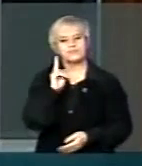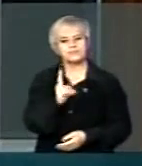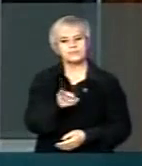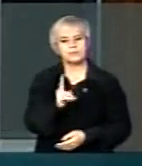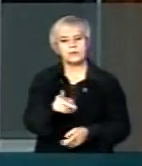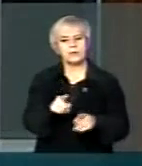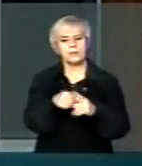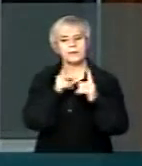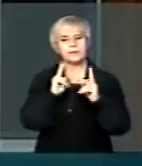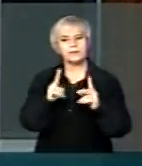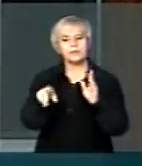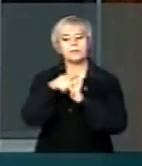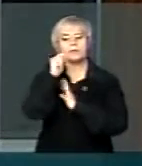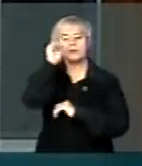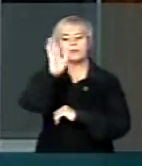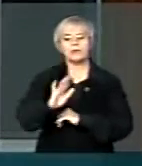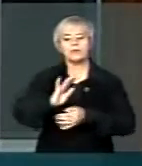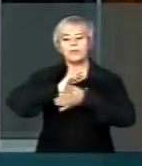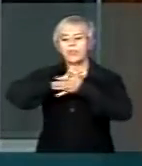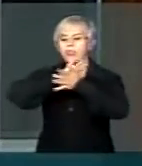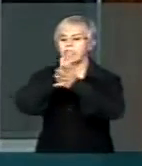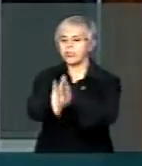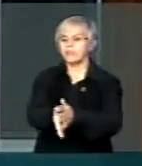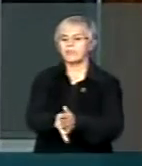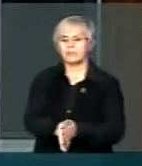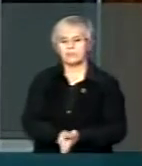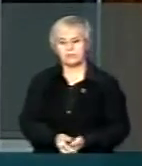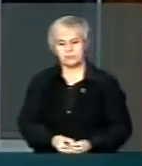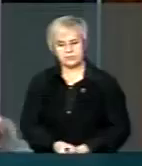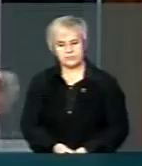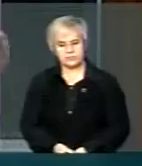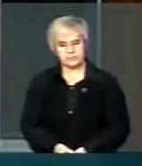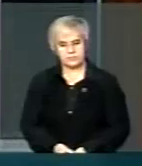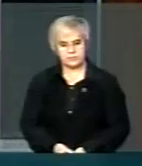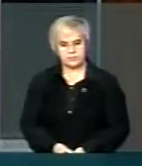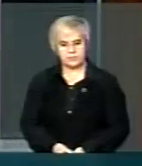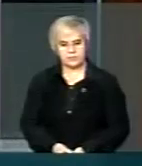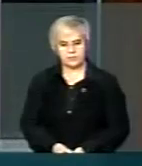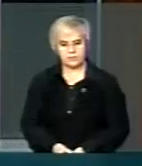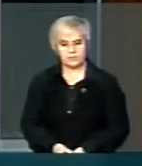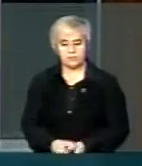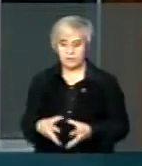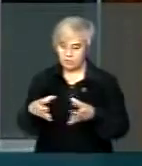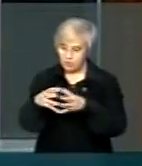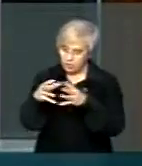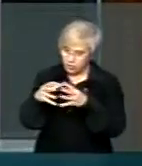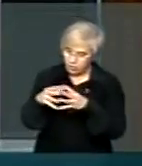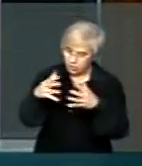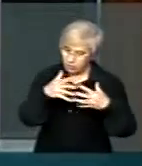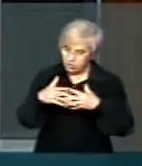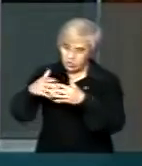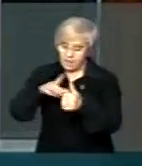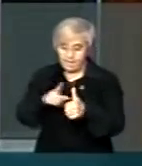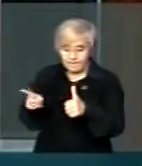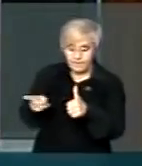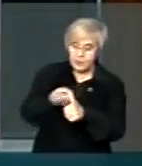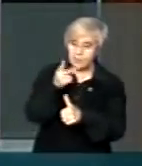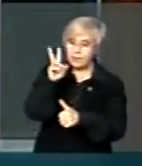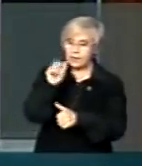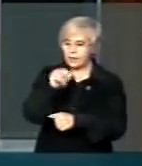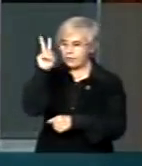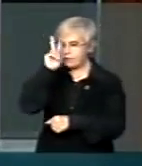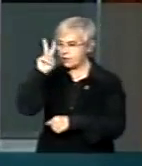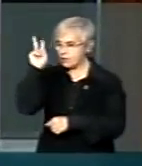sistematicamente discriminados no nosso país. Sistematicamente. Eles, pela primeira vez na história,